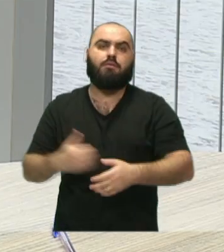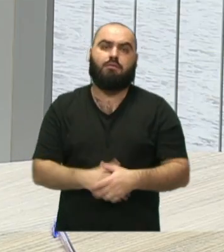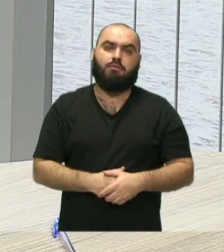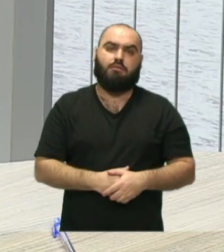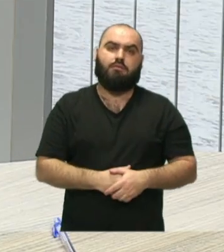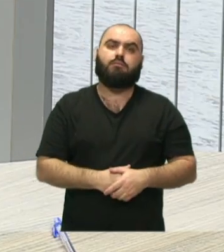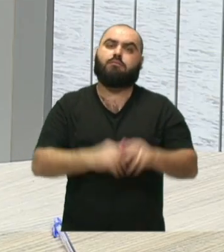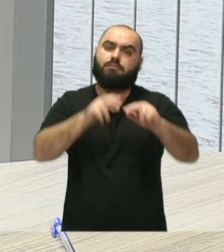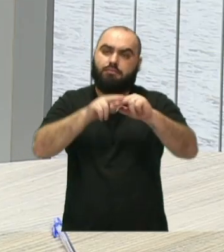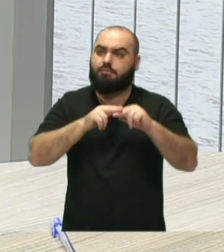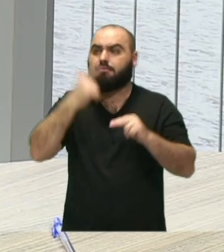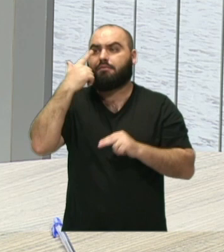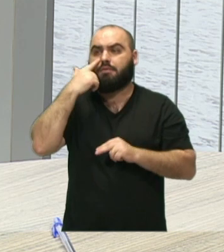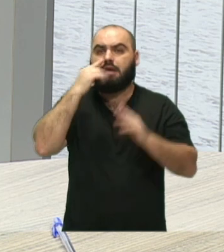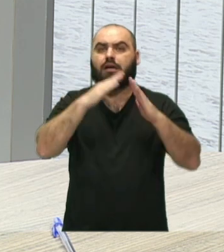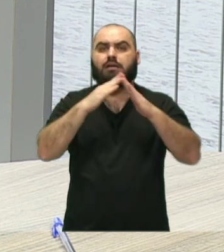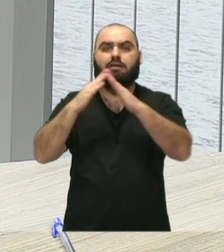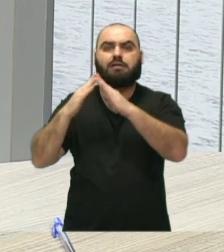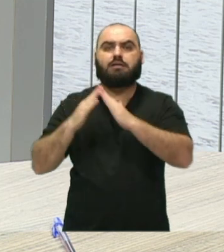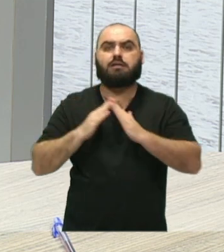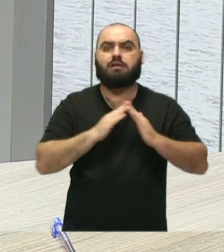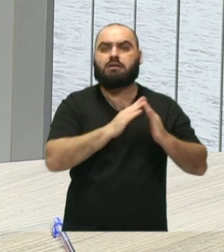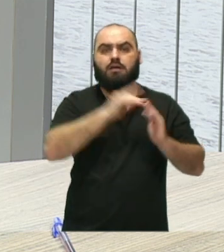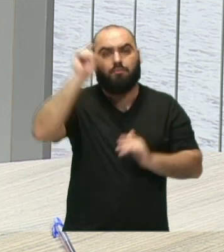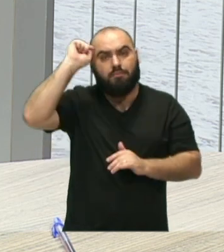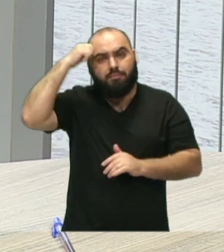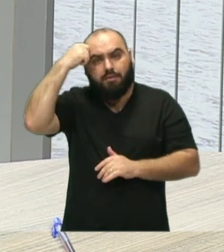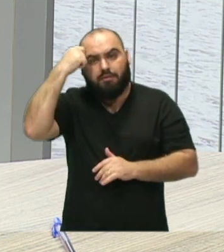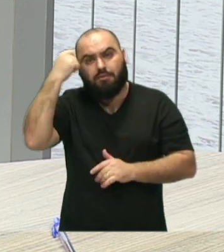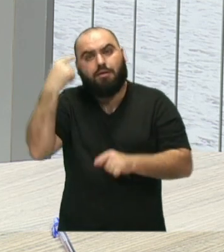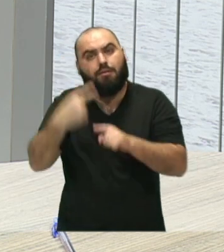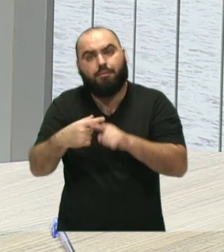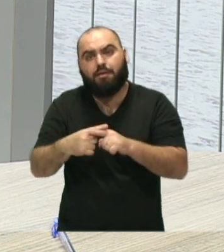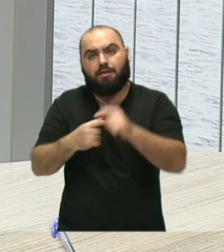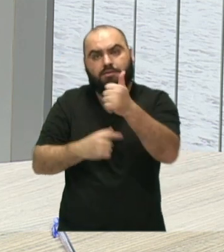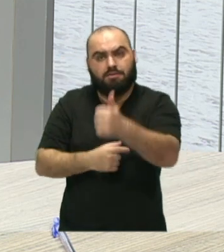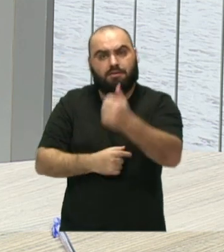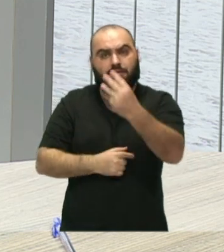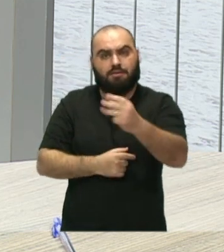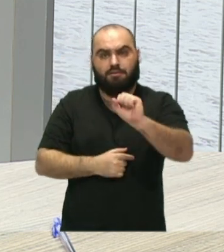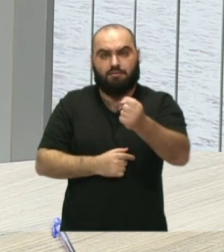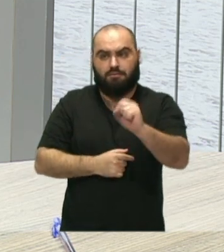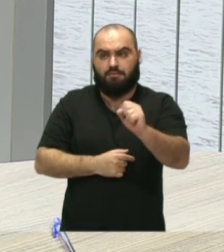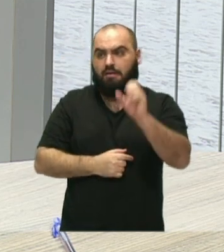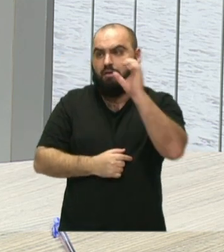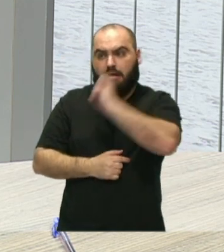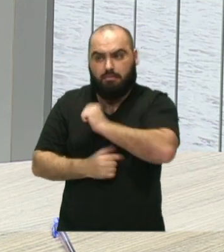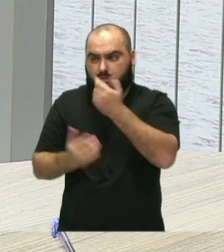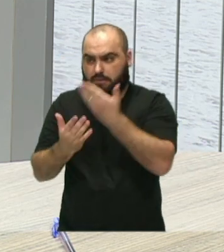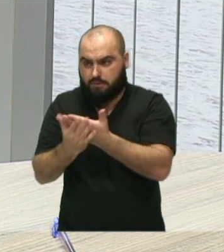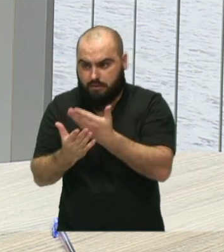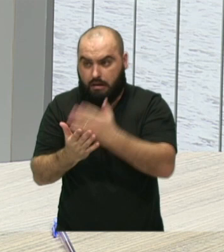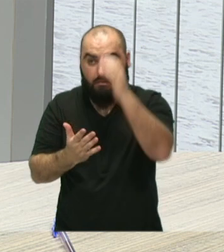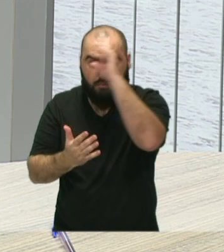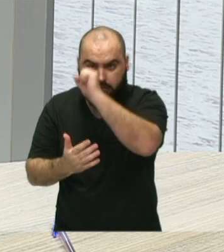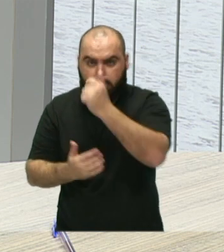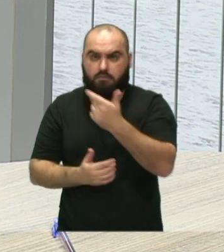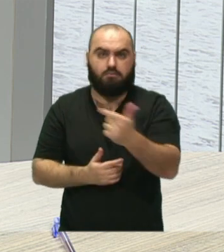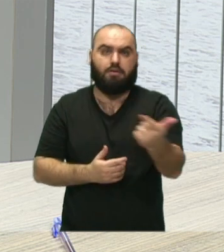nas favelas, nas penitenciárias. É porque em 138 anos não dá tempo de você estudar, aprender